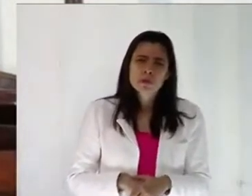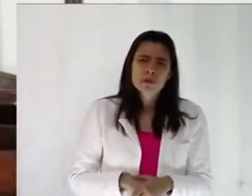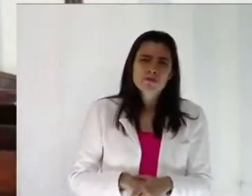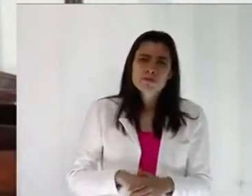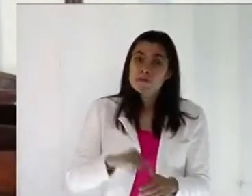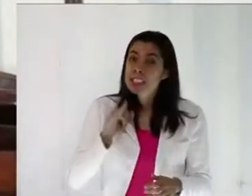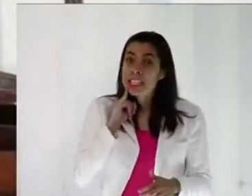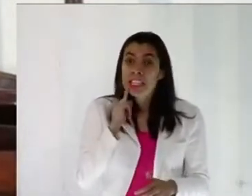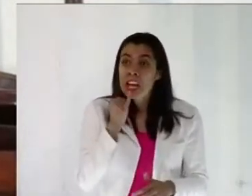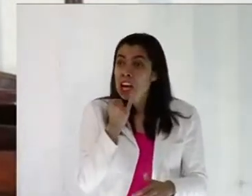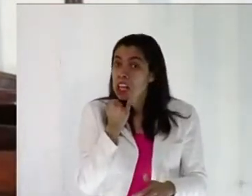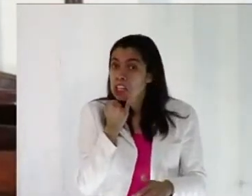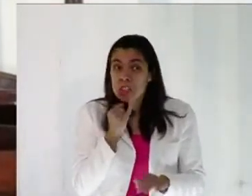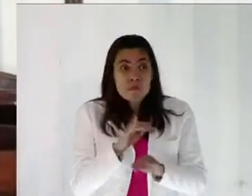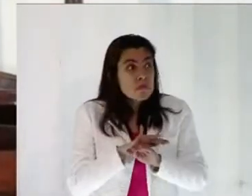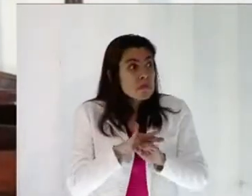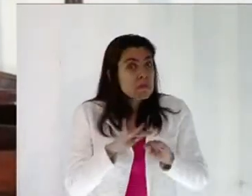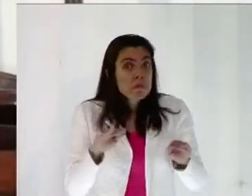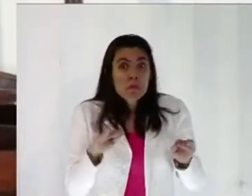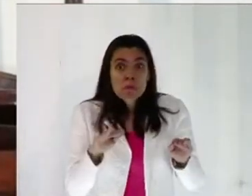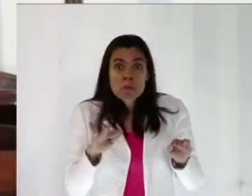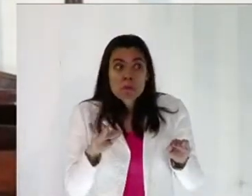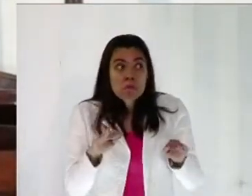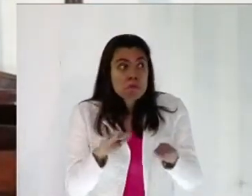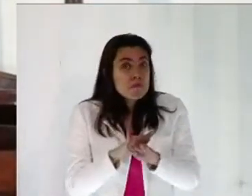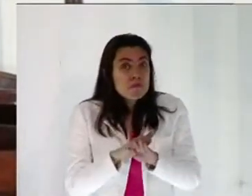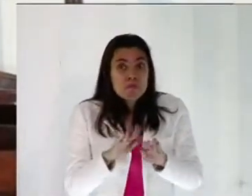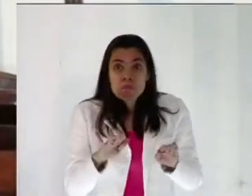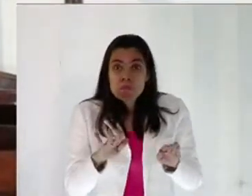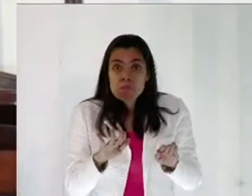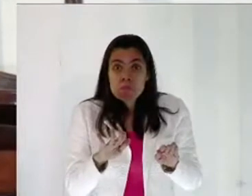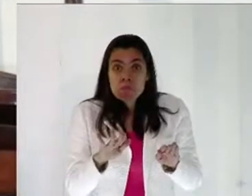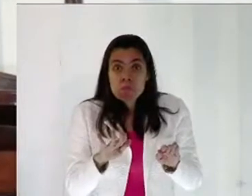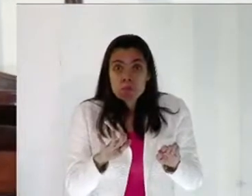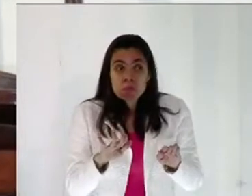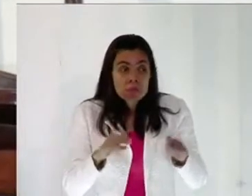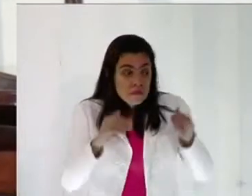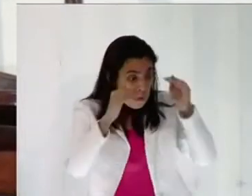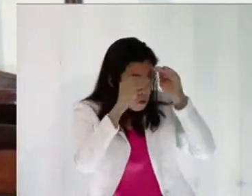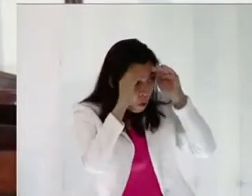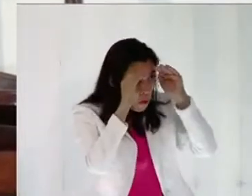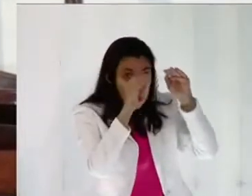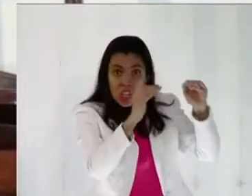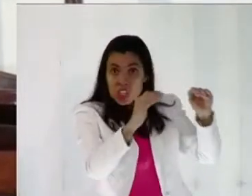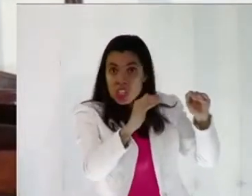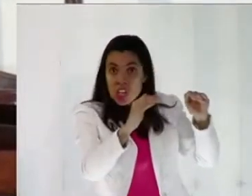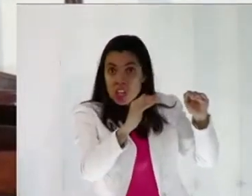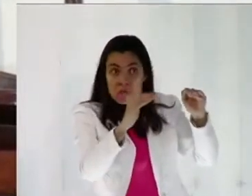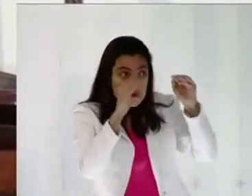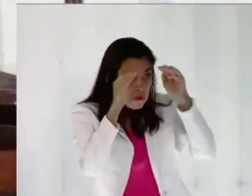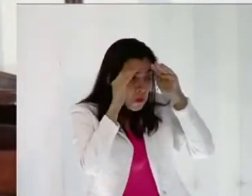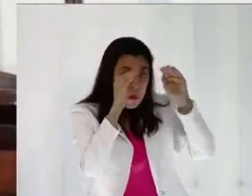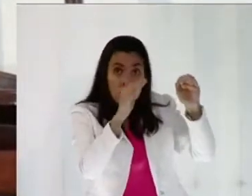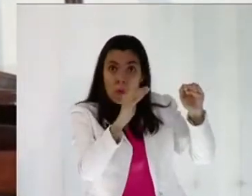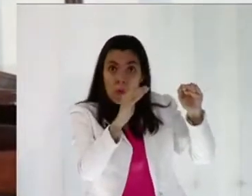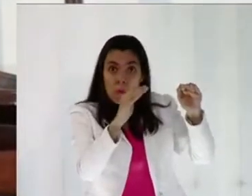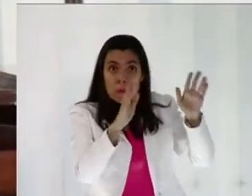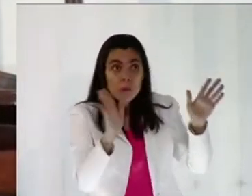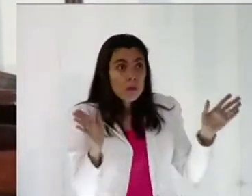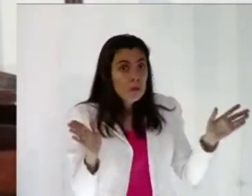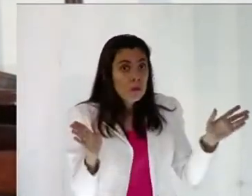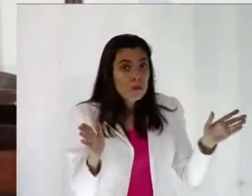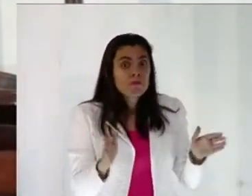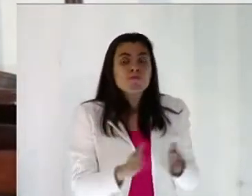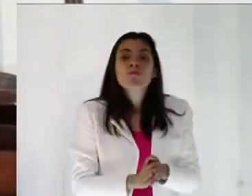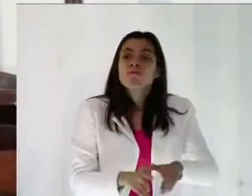não ofereceu nenhuma resistência, demonstrando total submissão. E mais uma vez eu preciso fazer um paralelo na